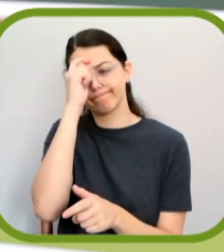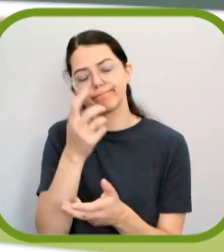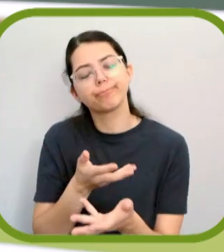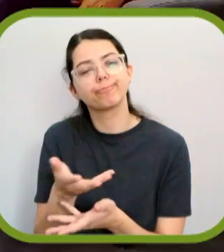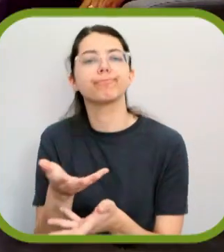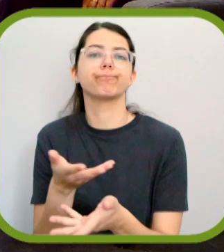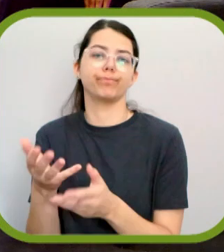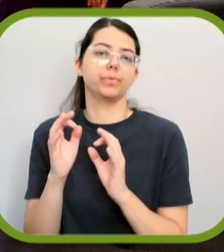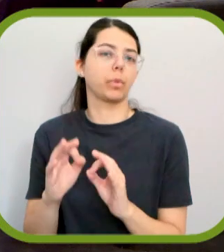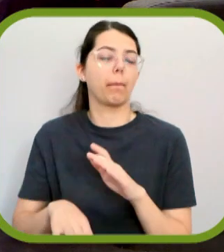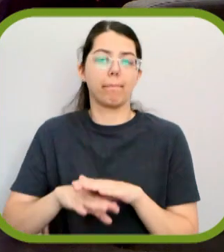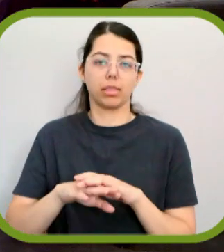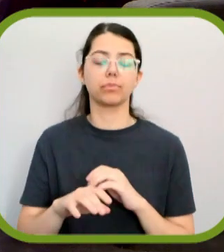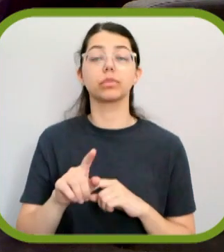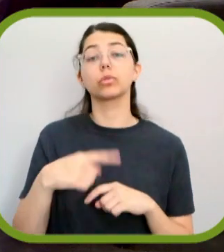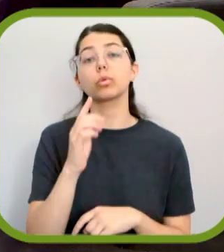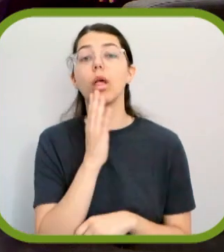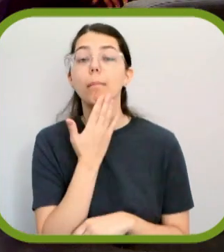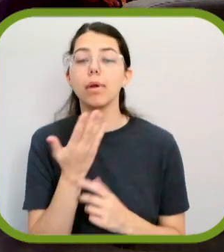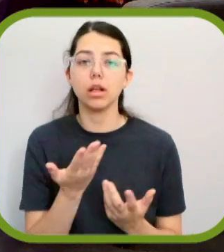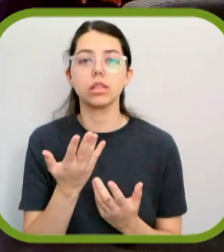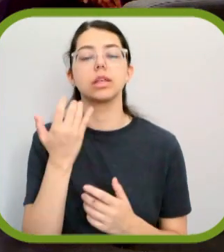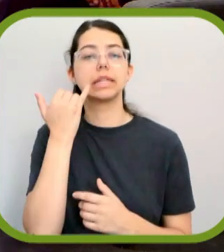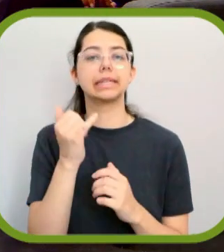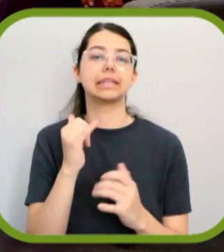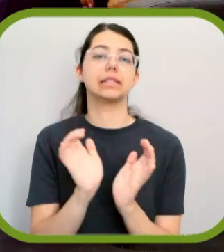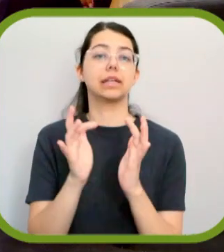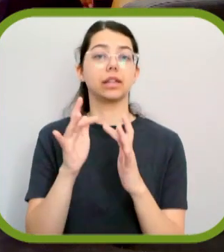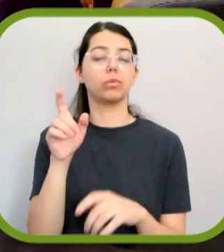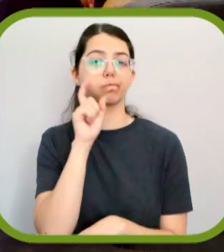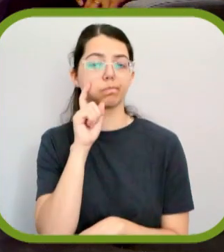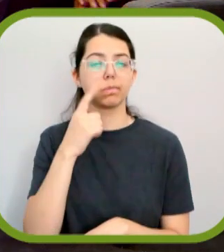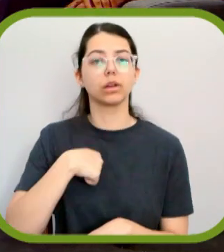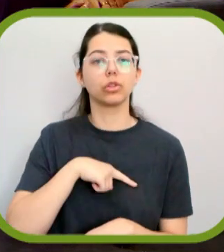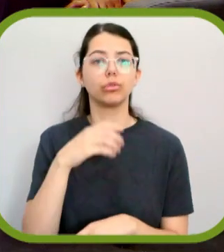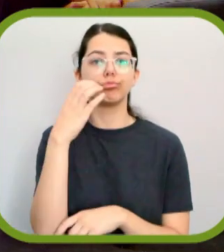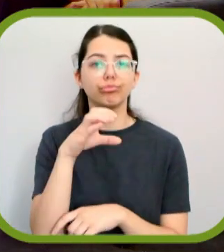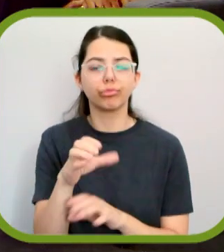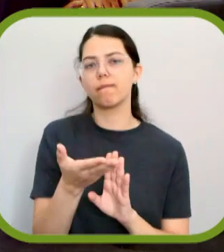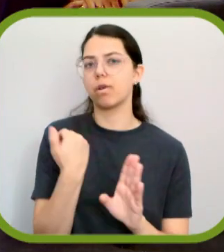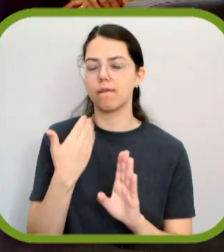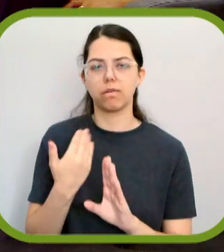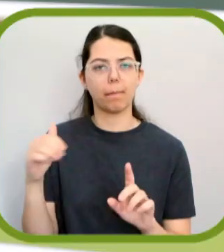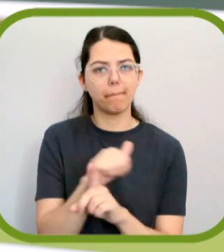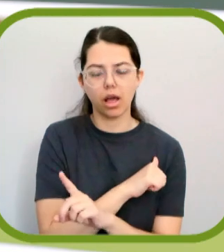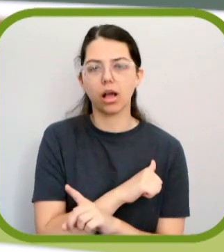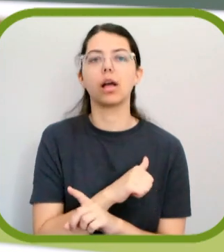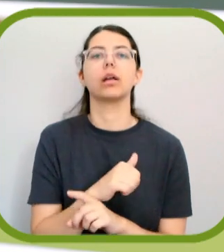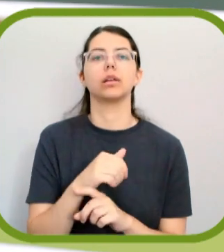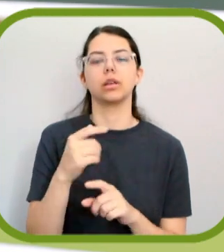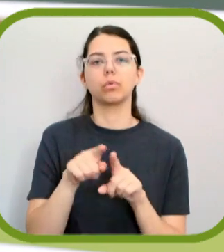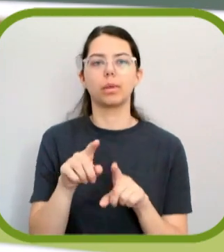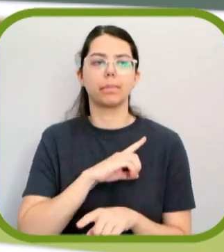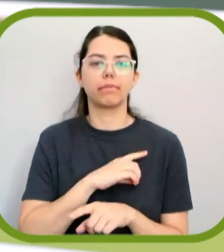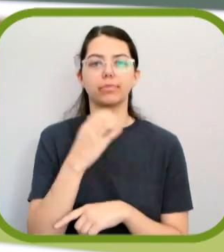forma mais humana possível. E depois depende, porque no caso da linha Internet Segura fazemos um trabalho também de remoção de conteúdos,